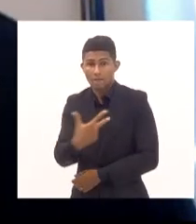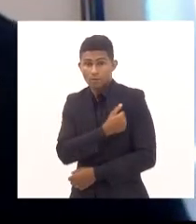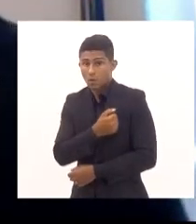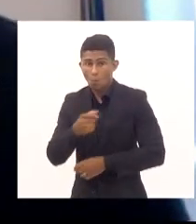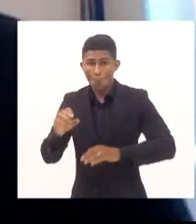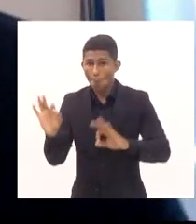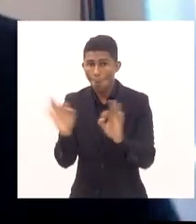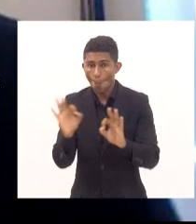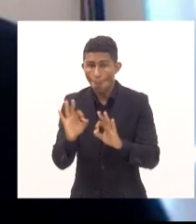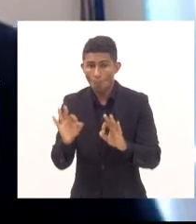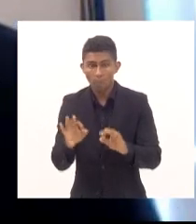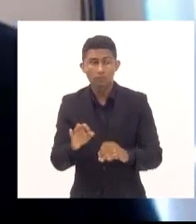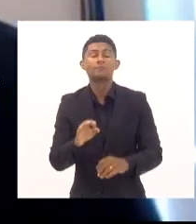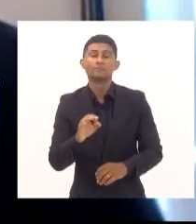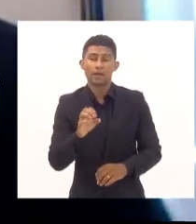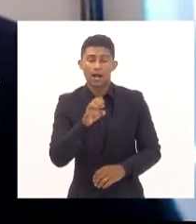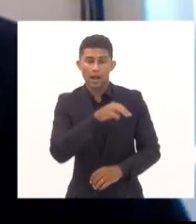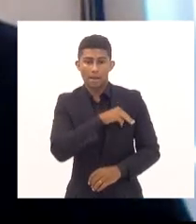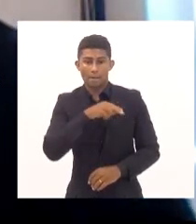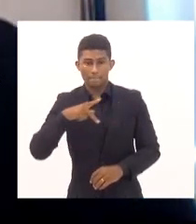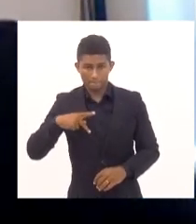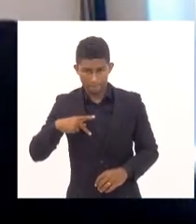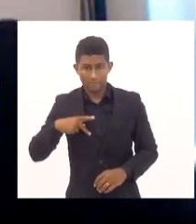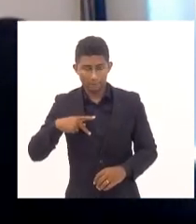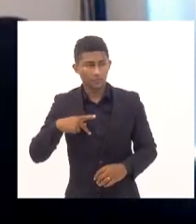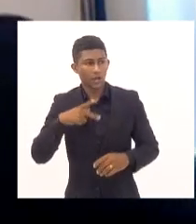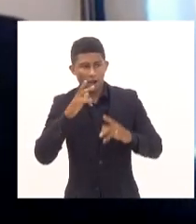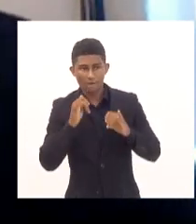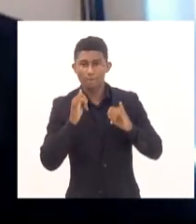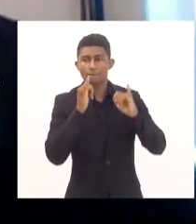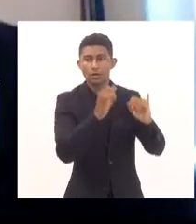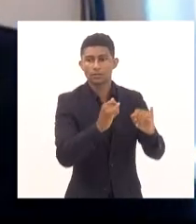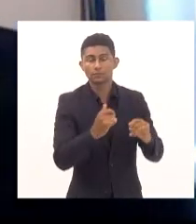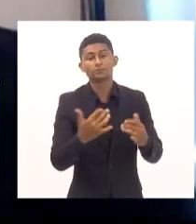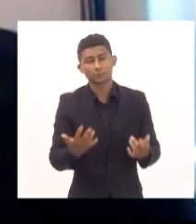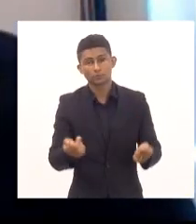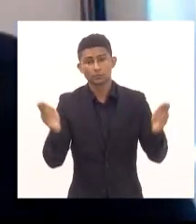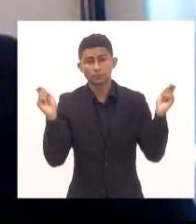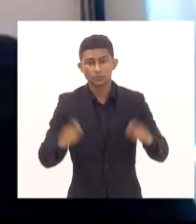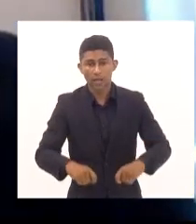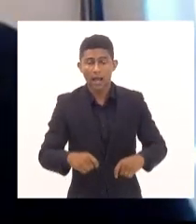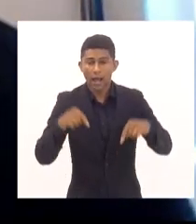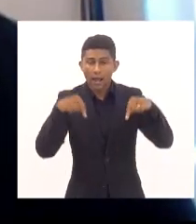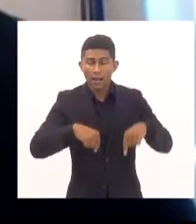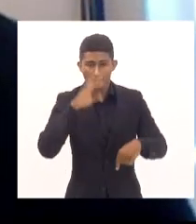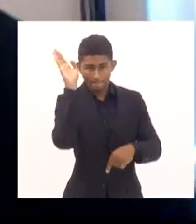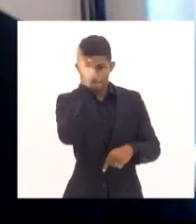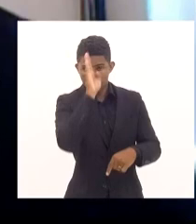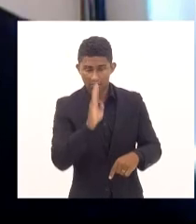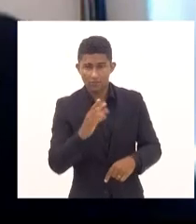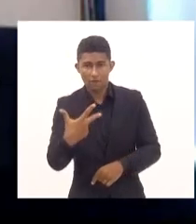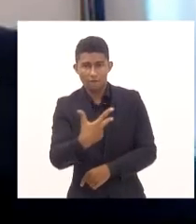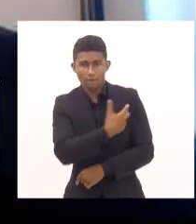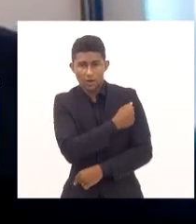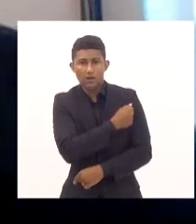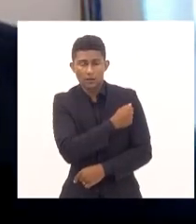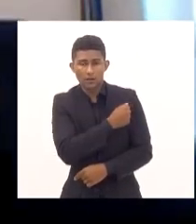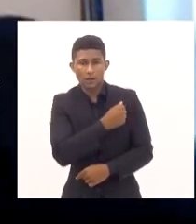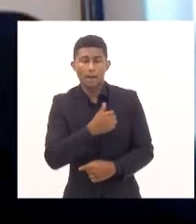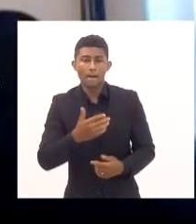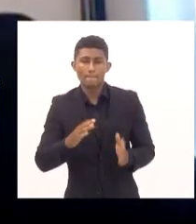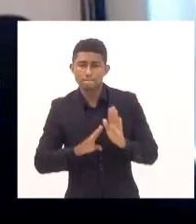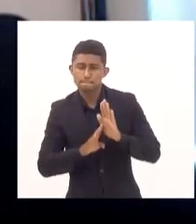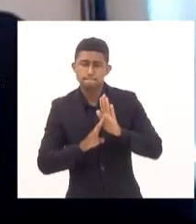a maneira da gente conseguir ampliar a cobertura vacinal no nosso país, conter o contágio